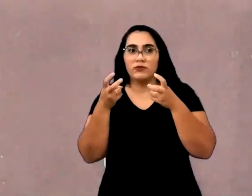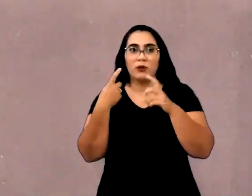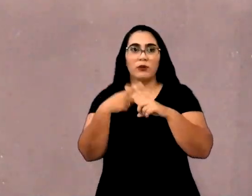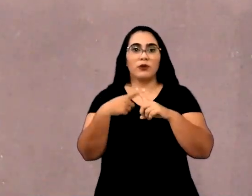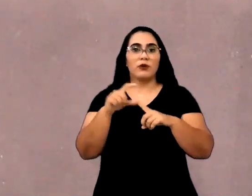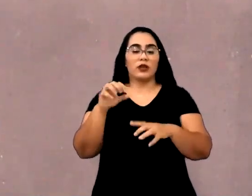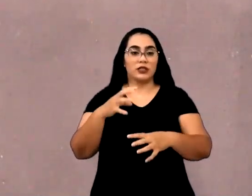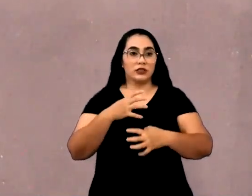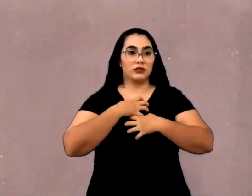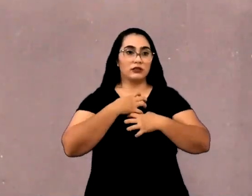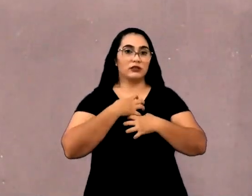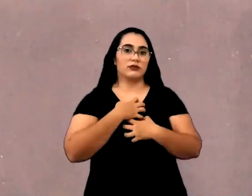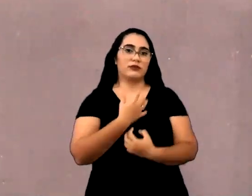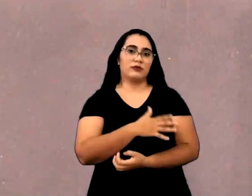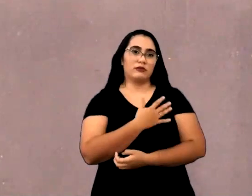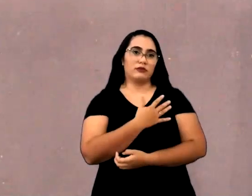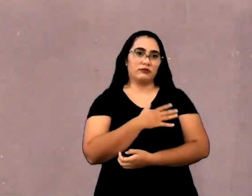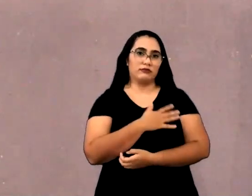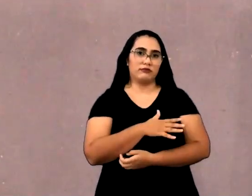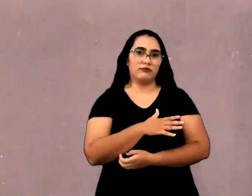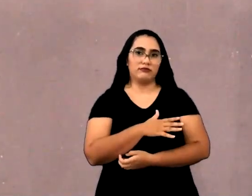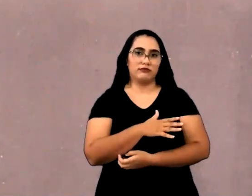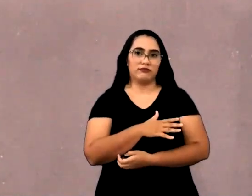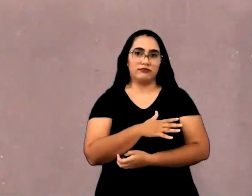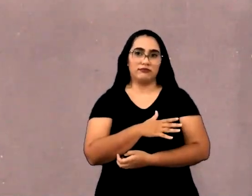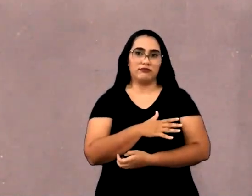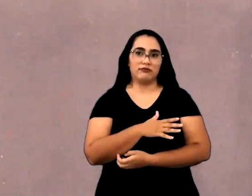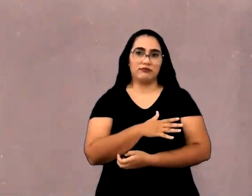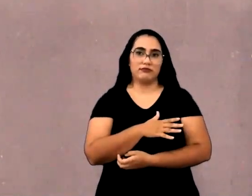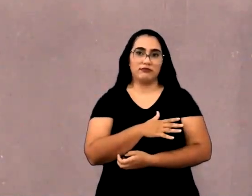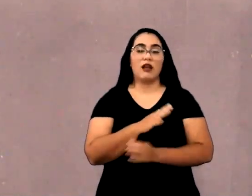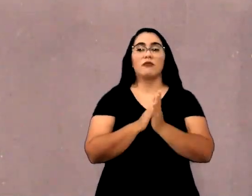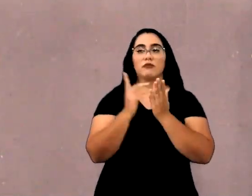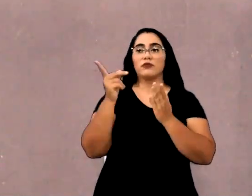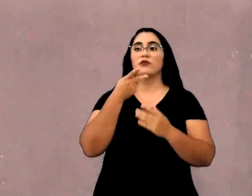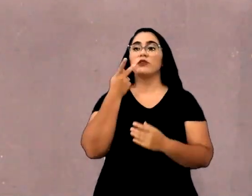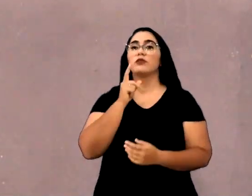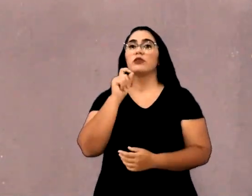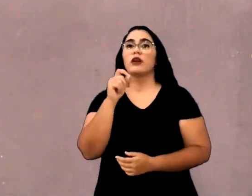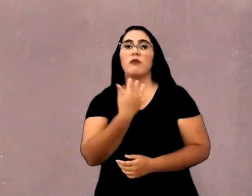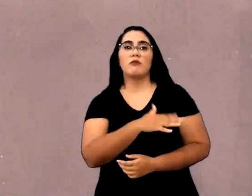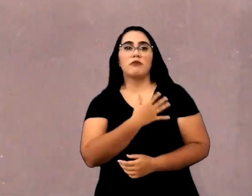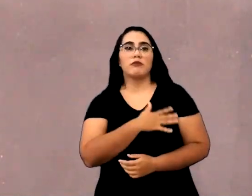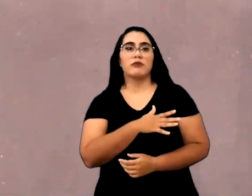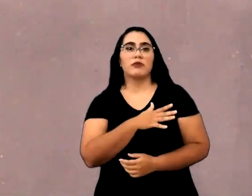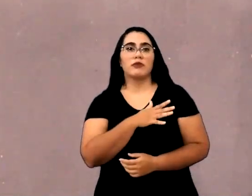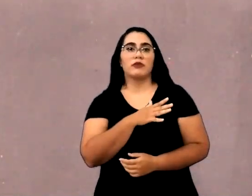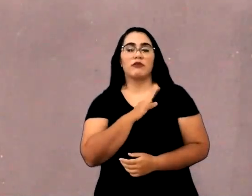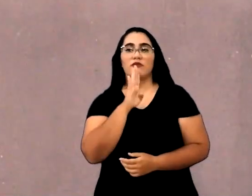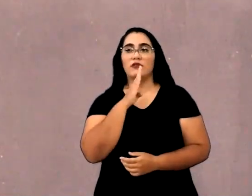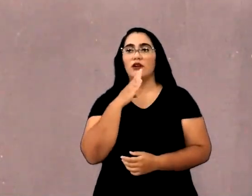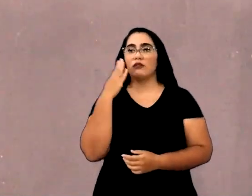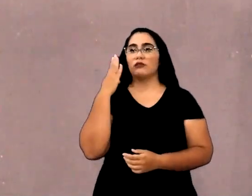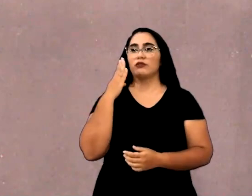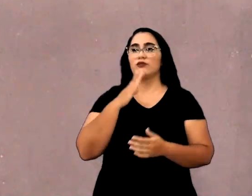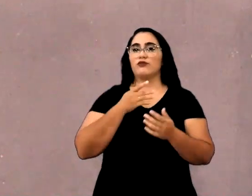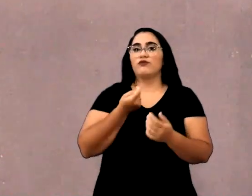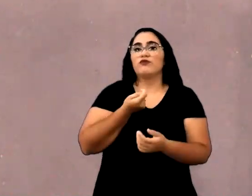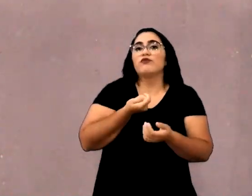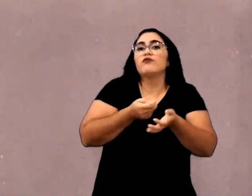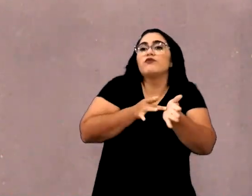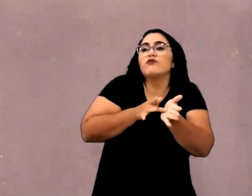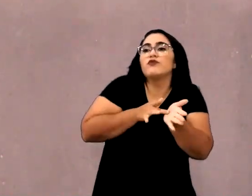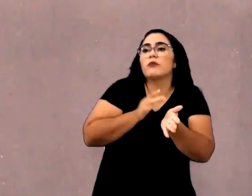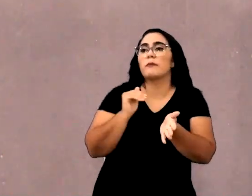Porque mexeu no coração, meu irmão. E a Bíblia diz que o coração é mais enganoso do que todas essas